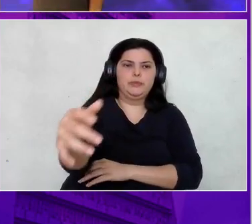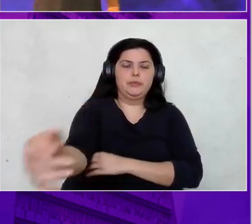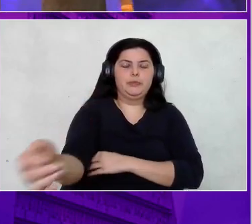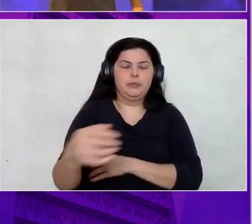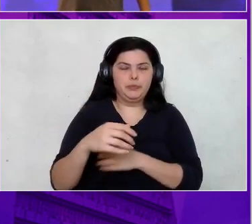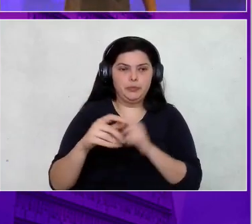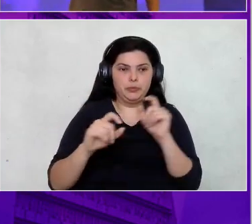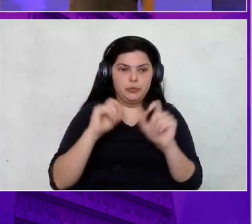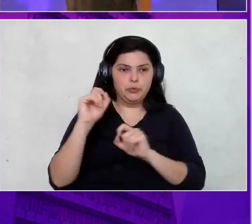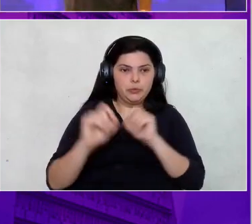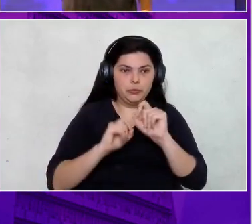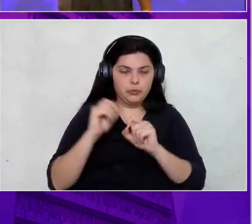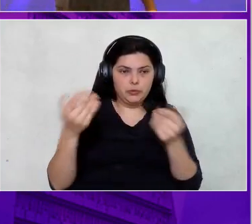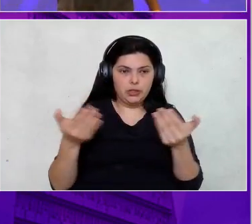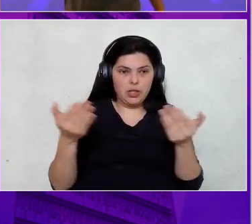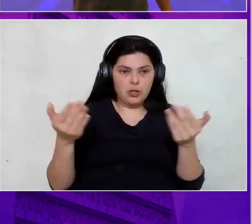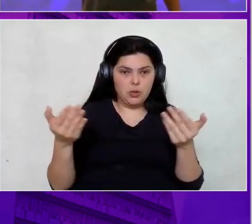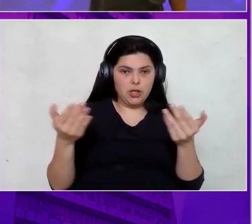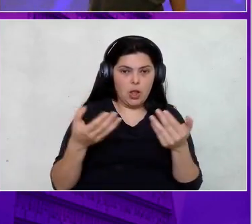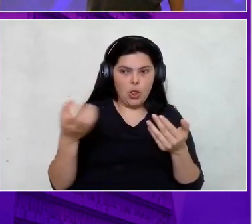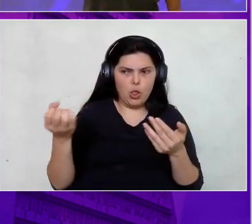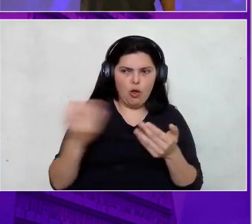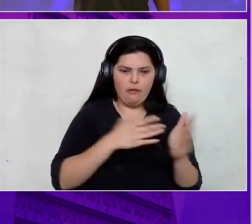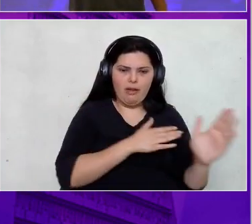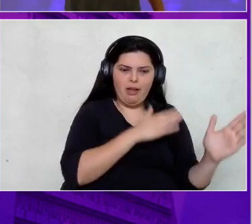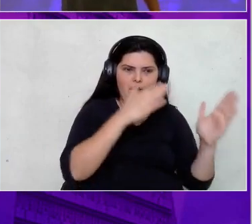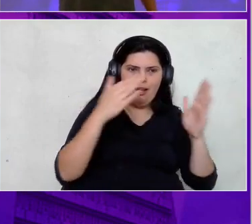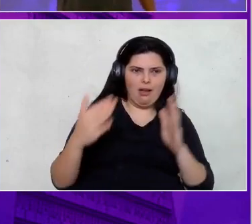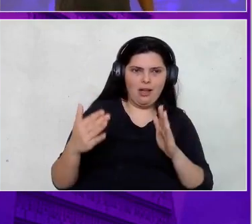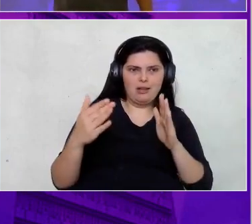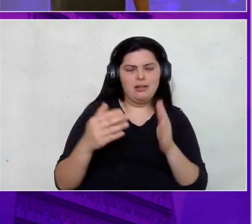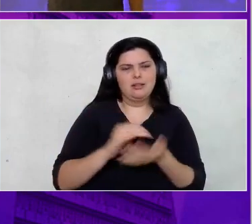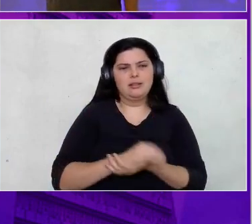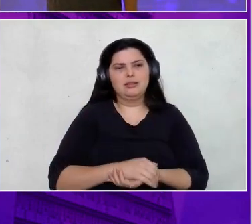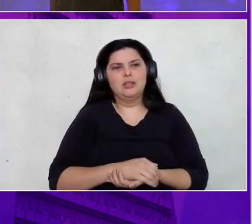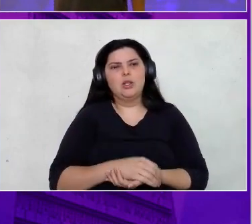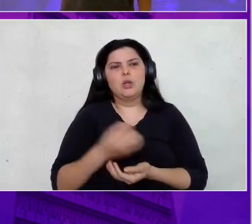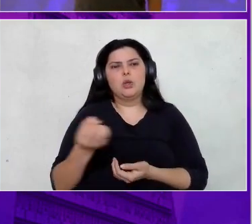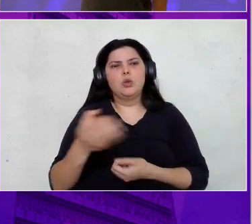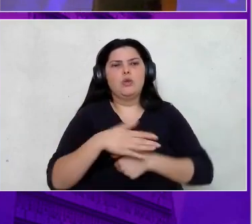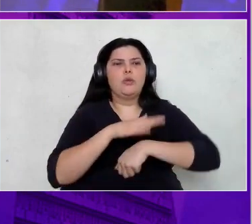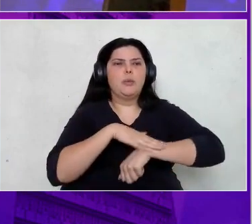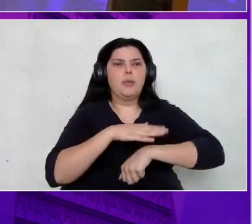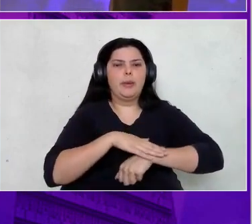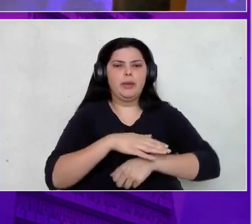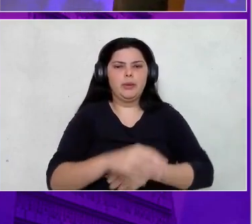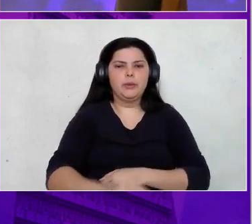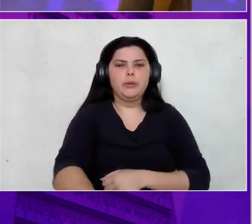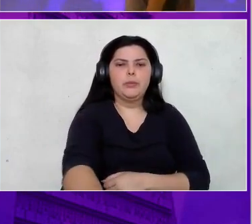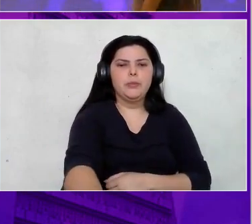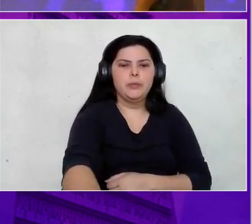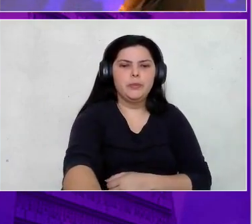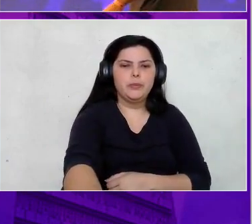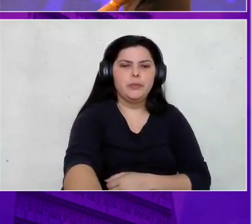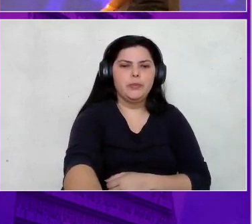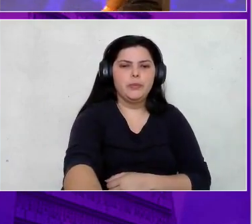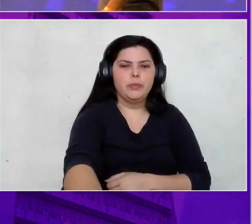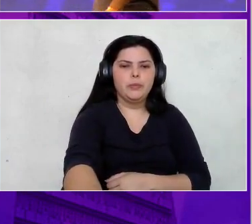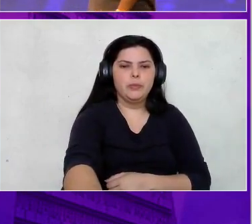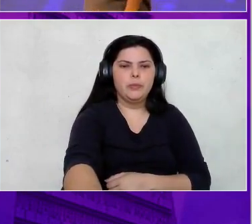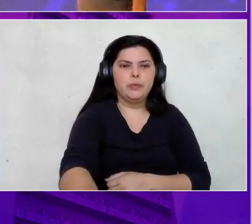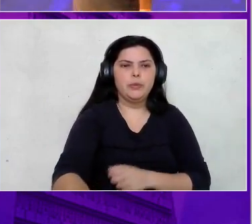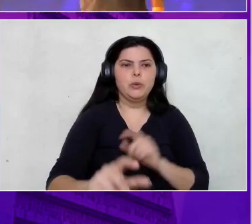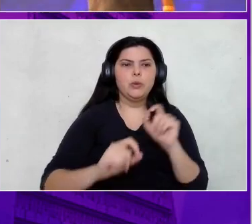que estamos nesse novo ciclo, né, nesse novo momento, o que vem pela frente? Né? Lá em